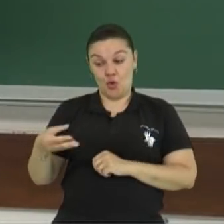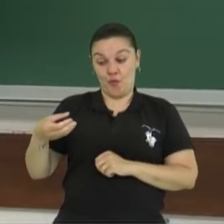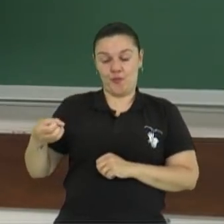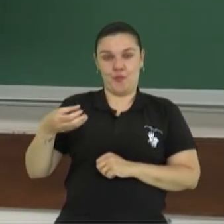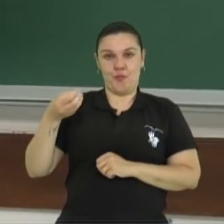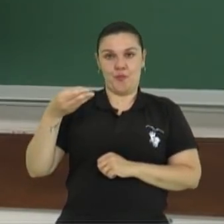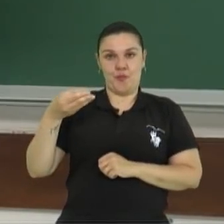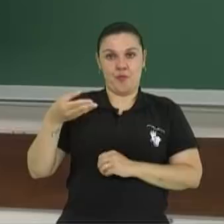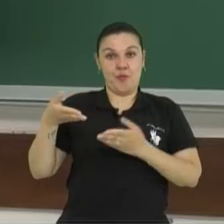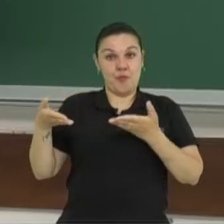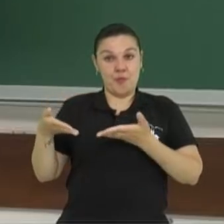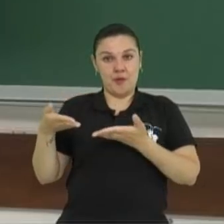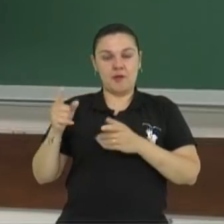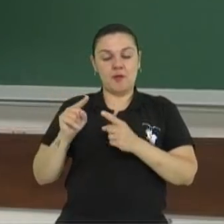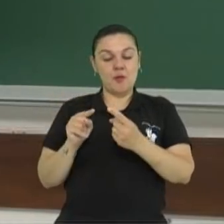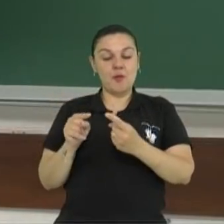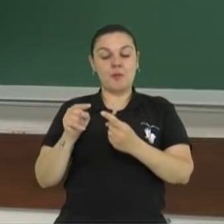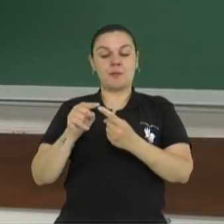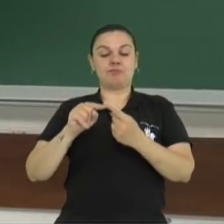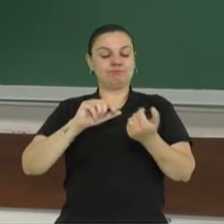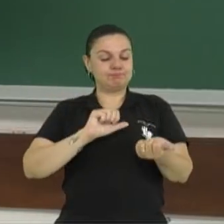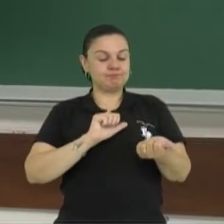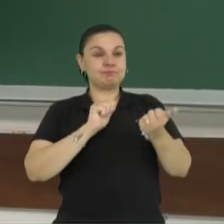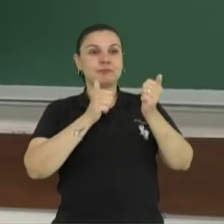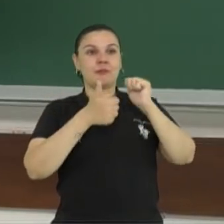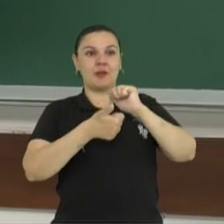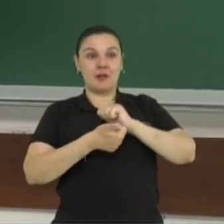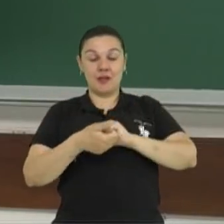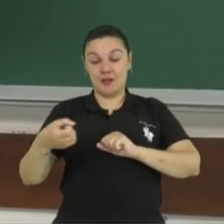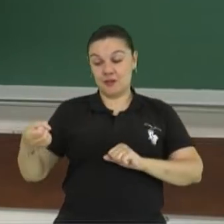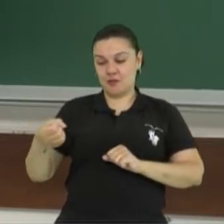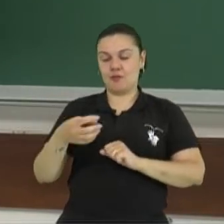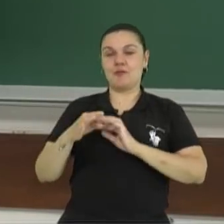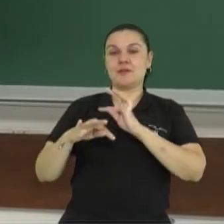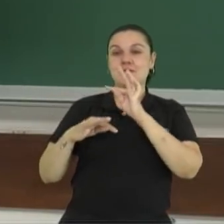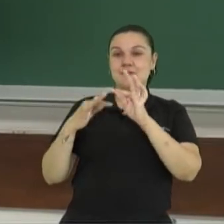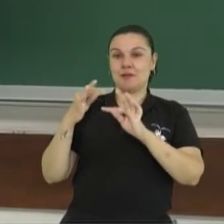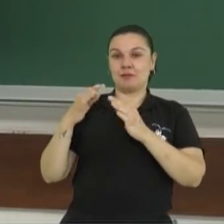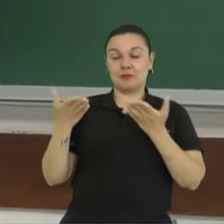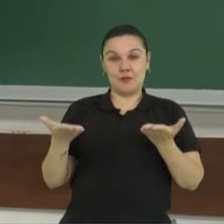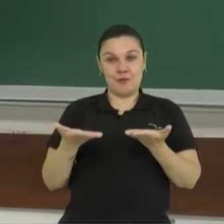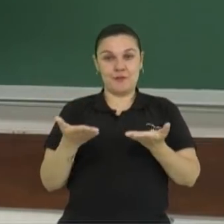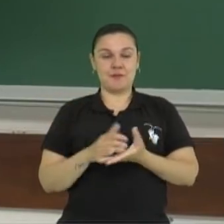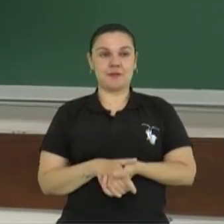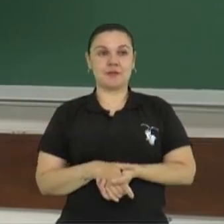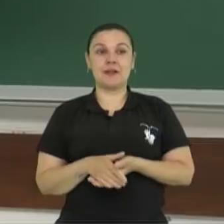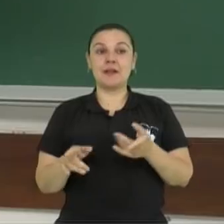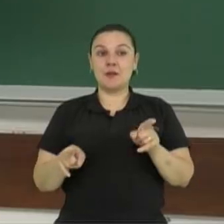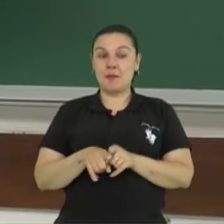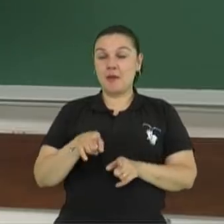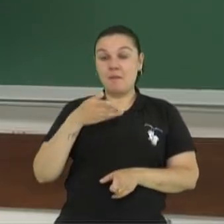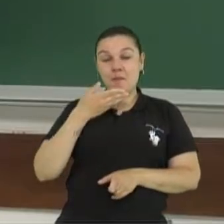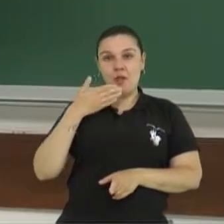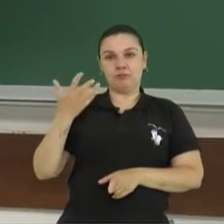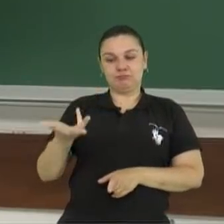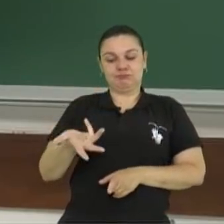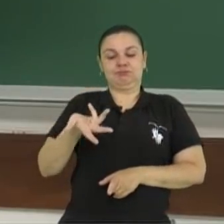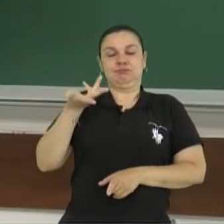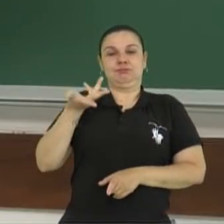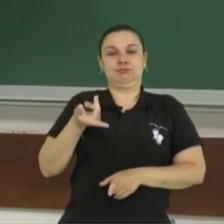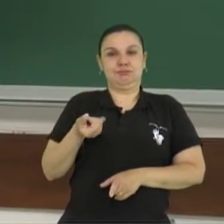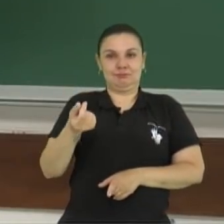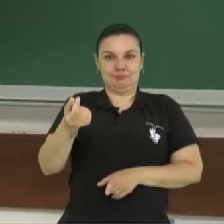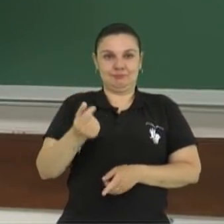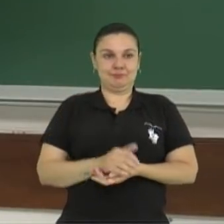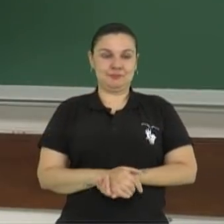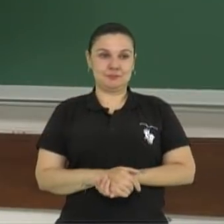modernização, com o objetivo de se adaptar, né, às novas necessidades do mercado e melhorar os seus